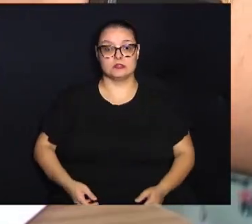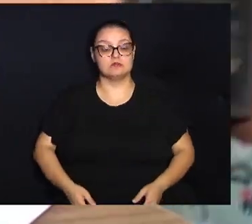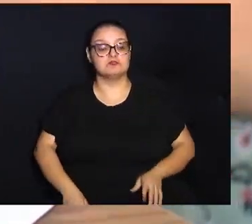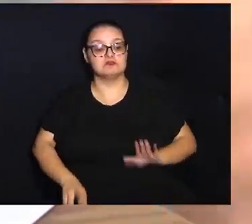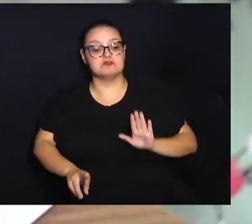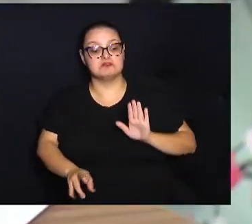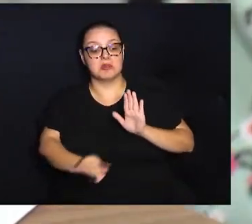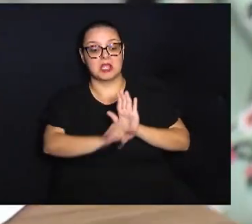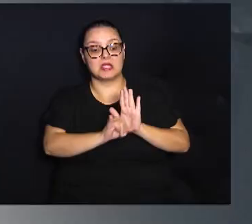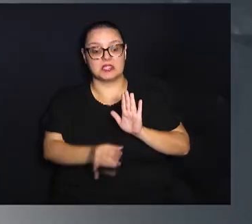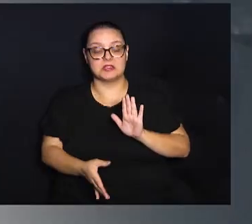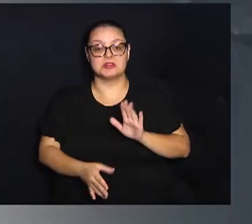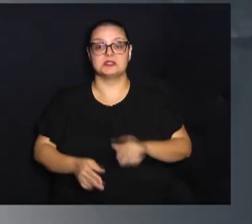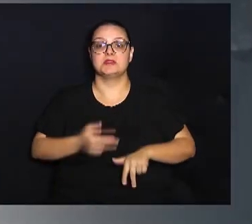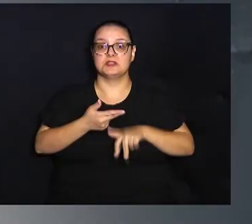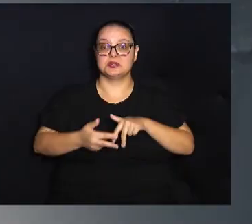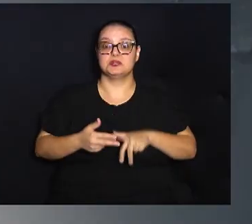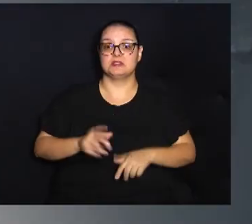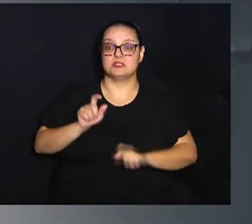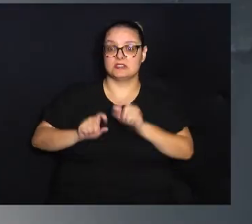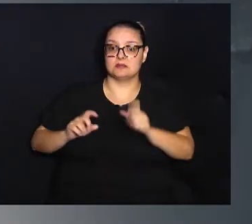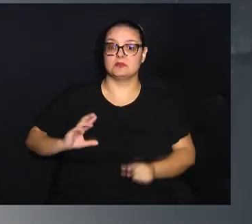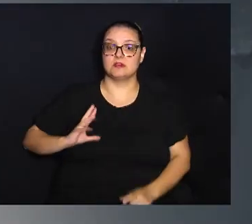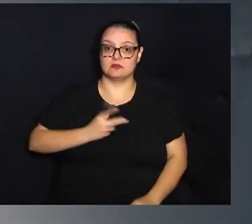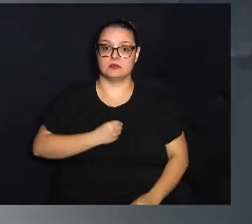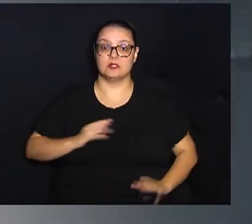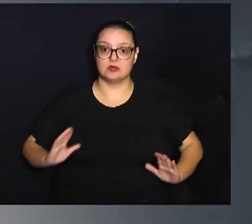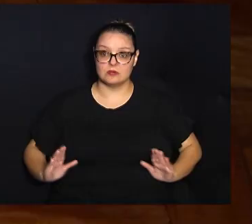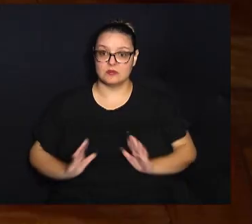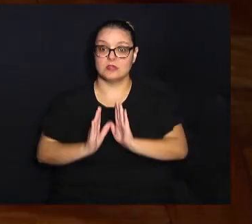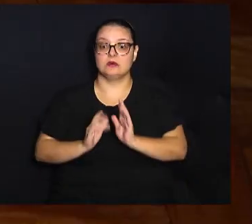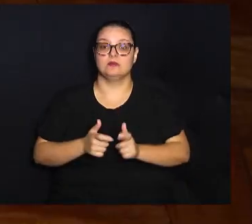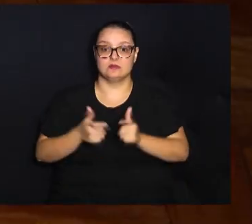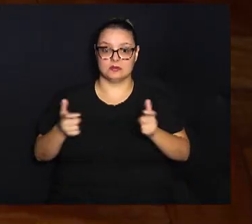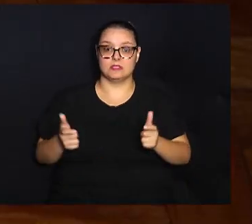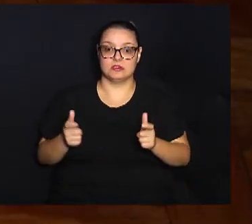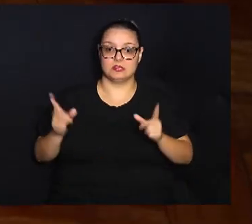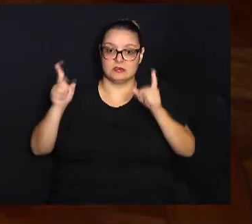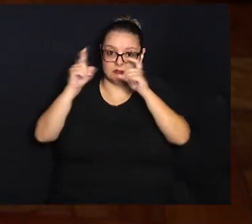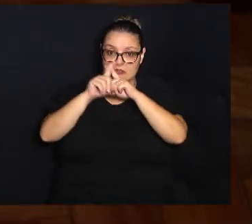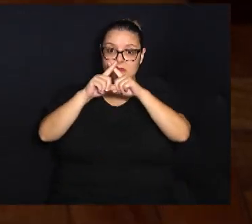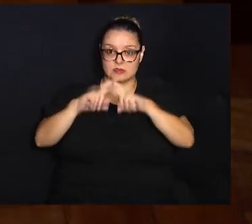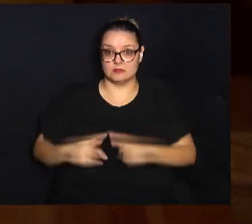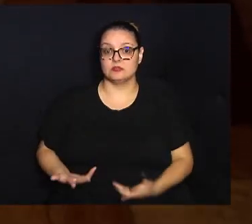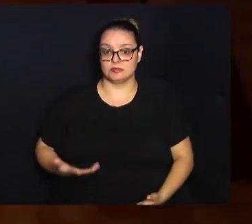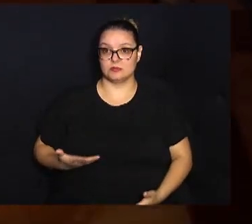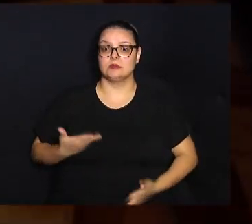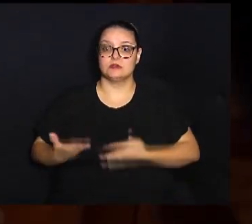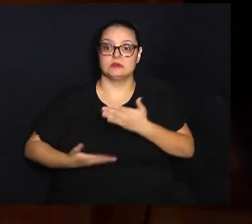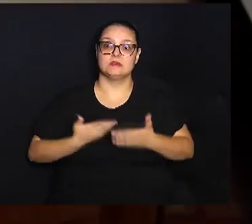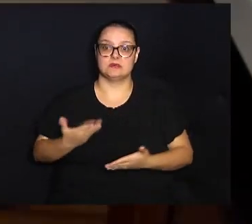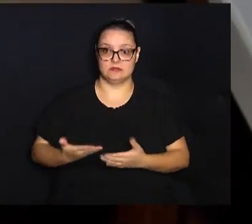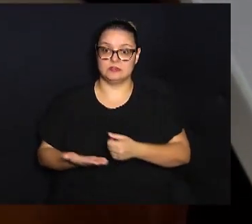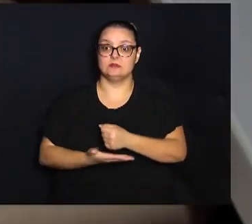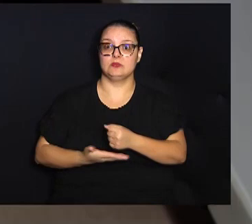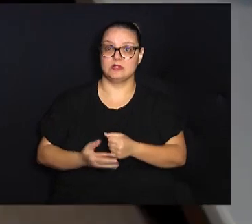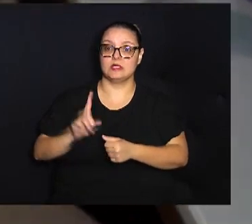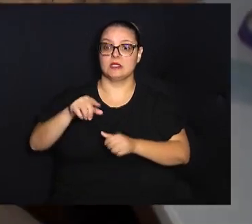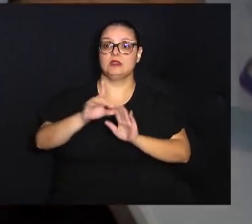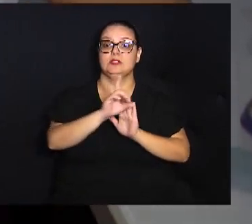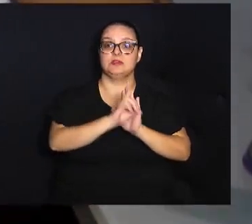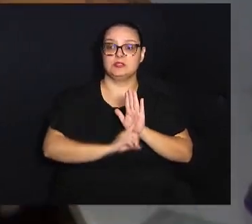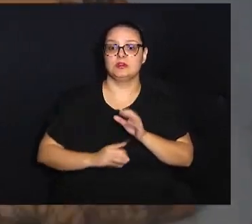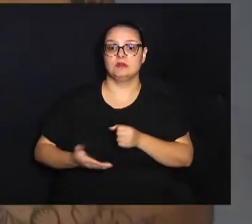das pessoas trans, que enfrentam grandes desafios no acesso a serviços básicos, que são direitos fundamentais